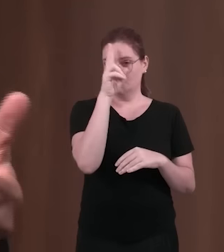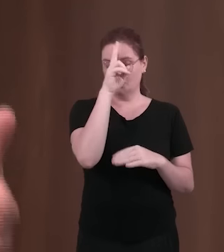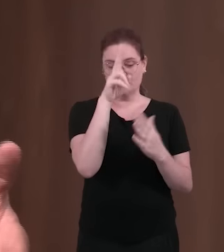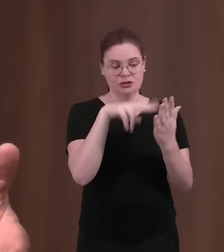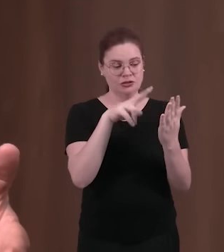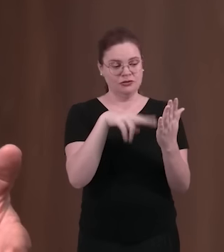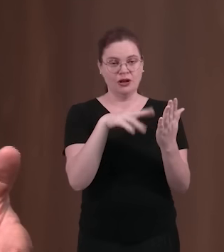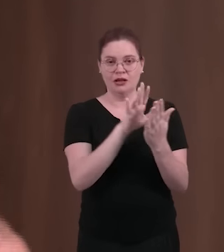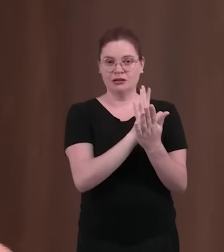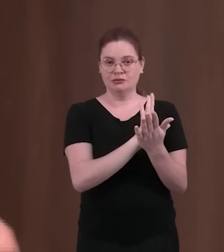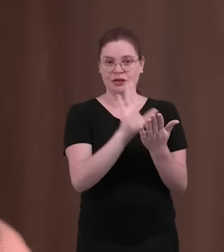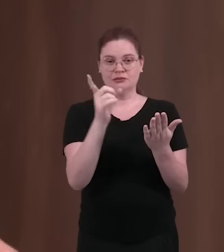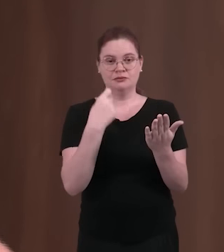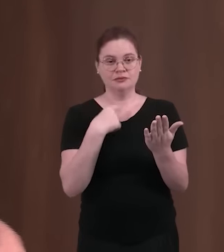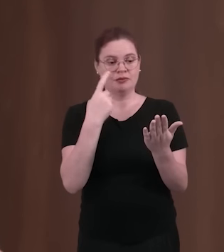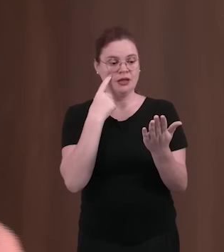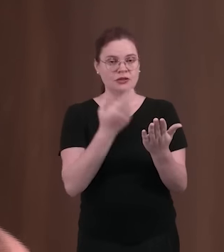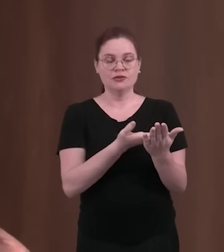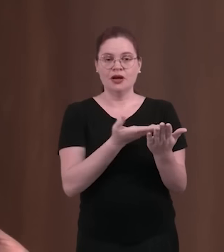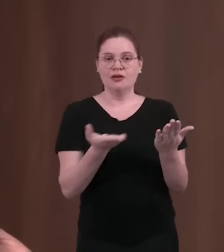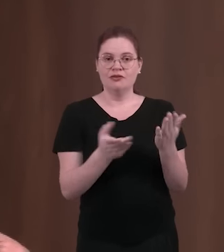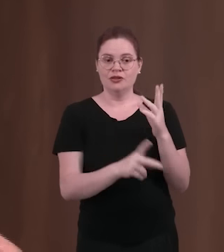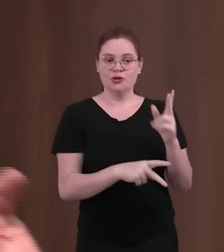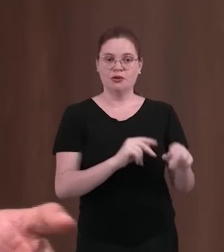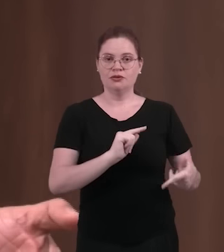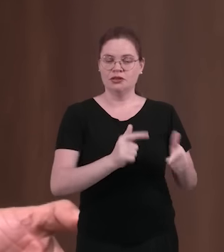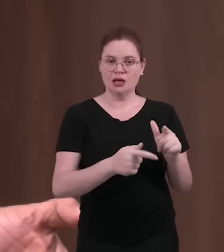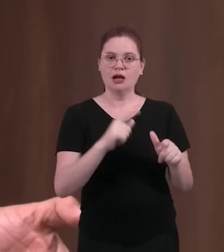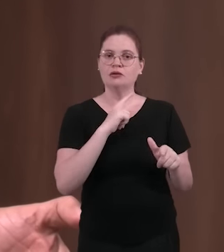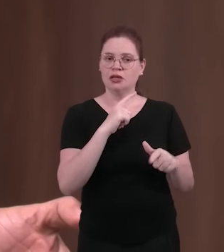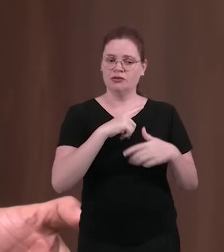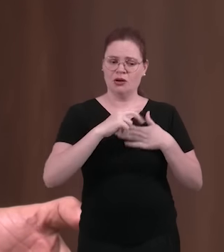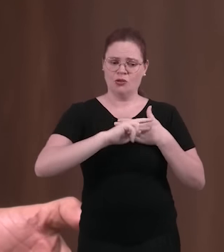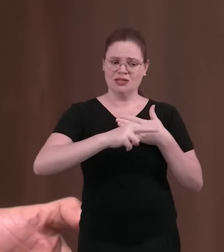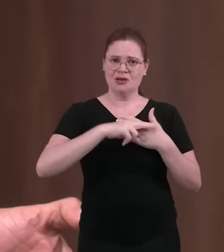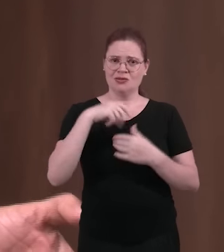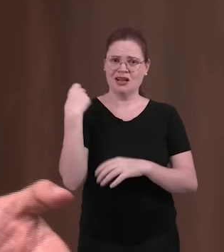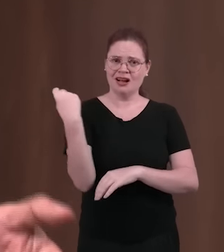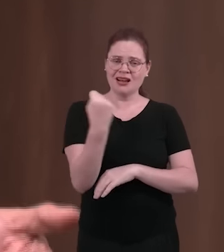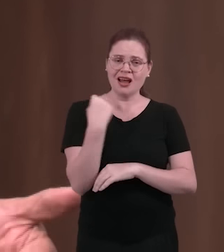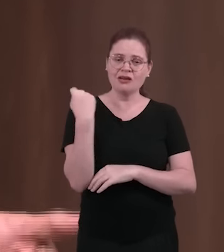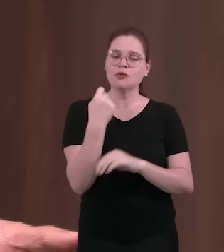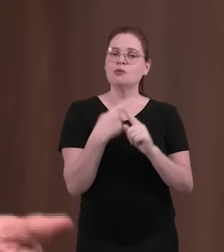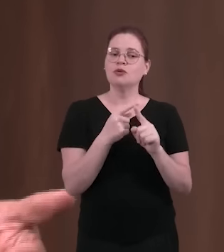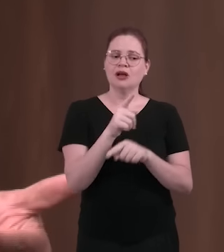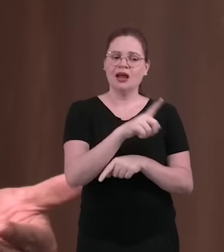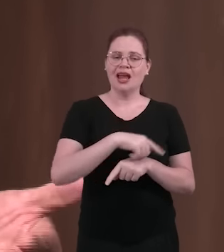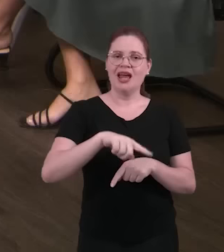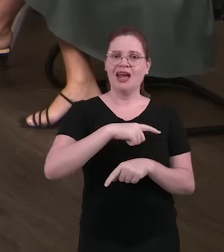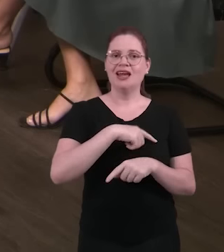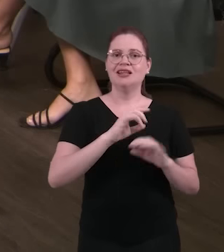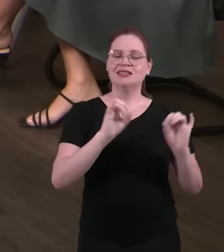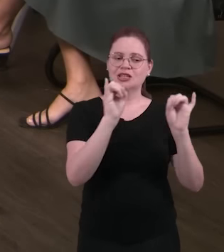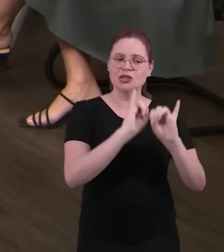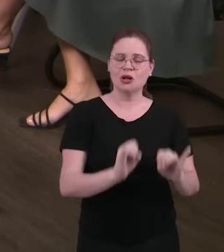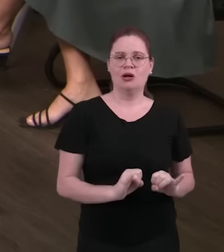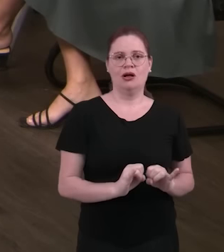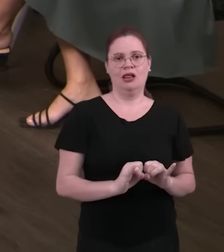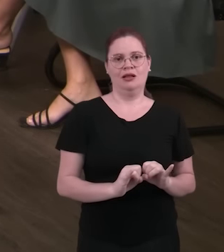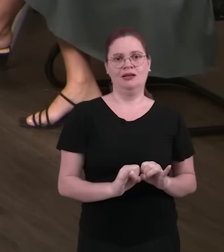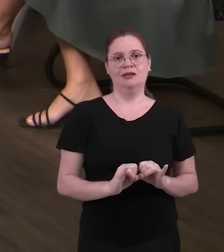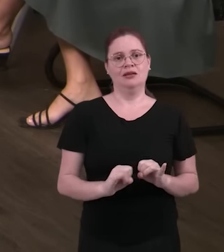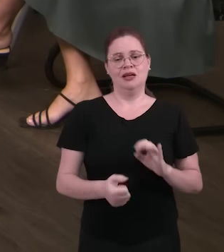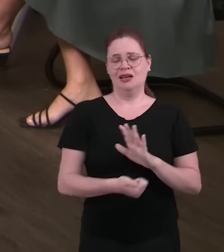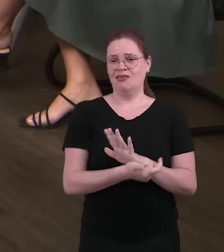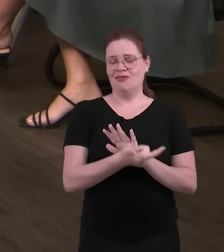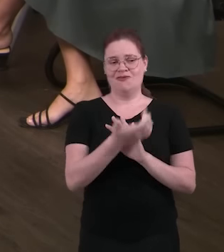consequências graves na história do povo de Deus por causa da idolatria. E quantos foram rejeitados por